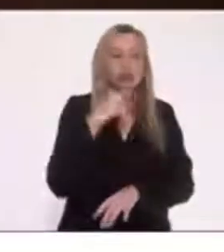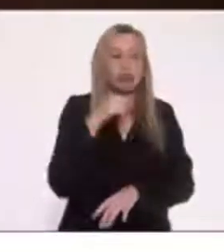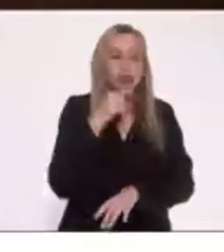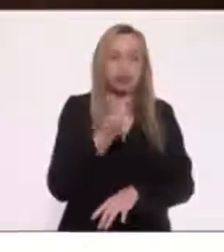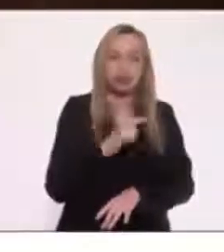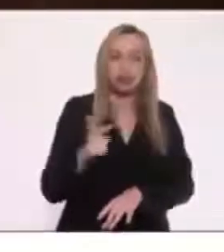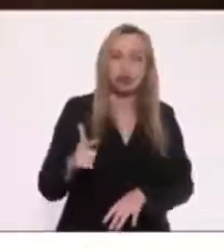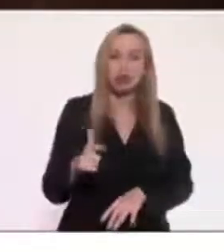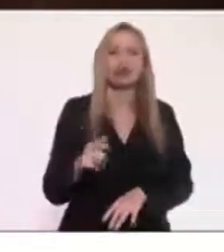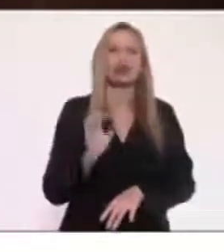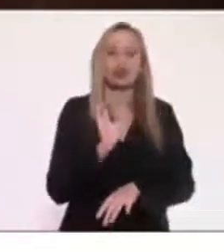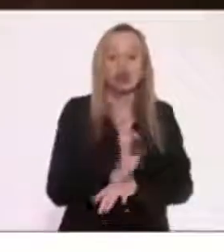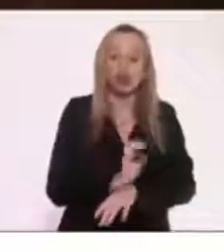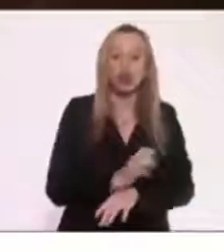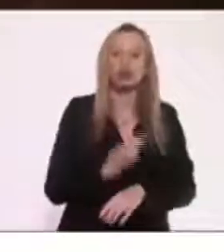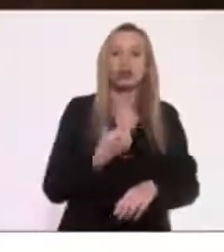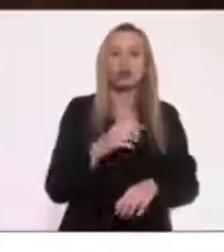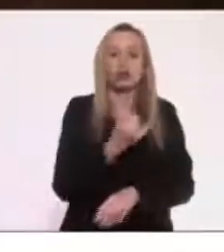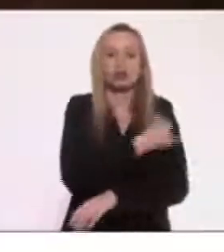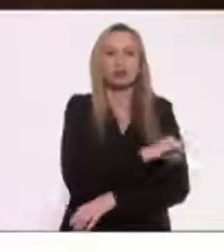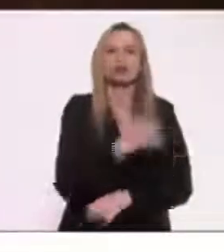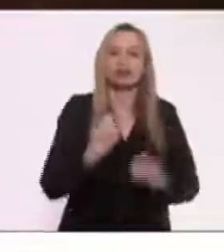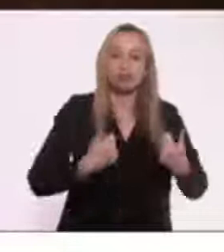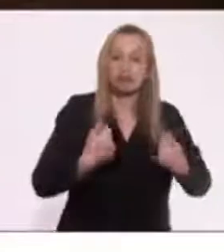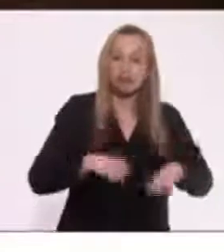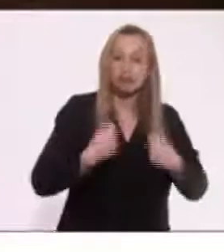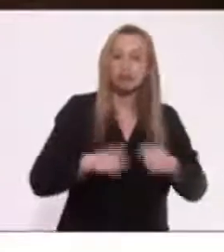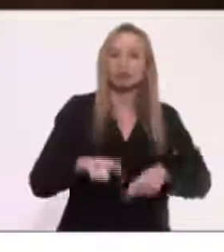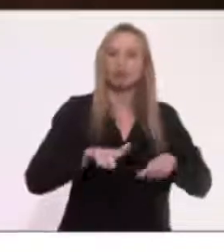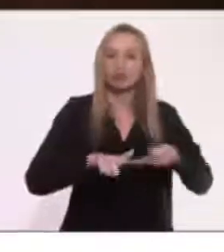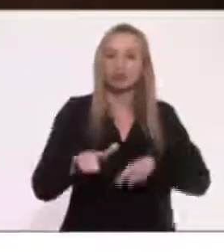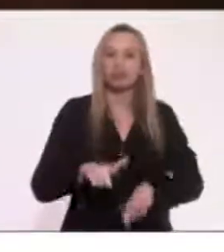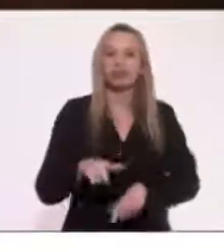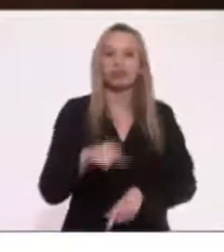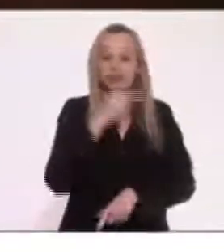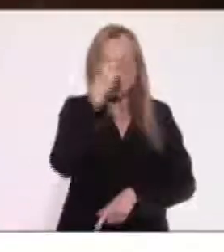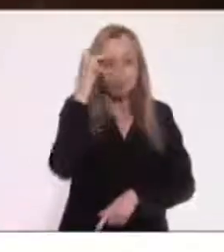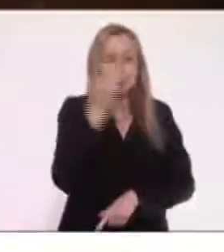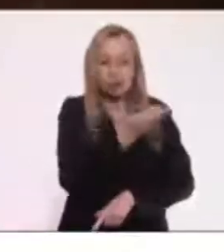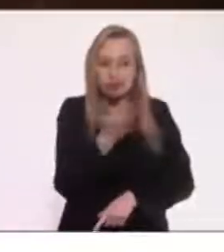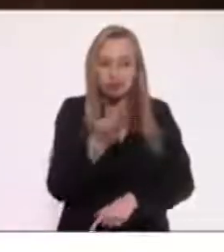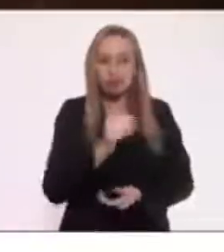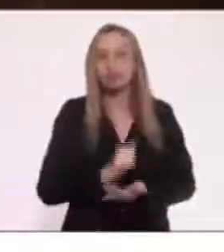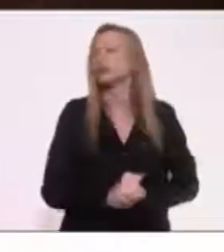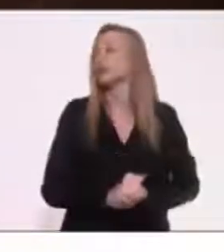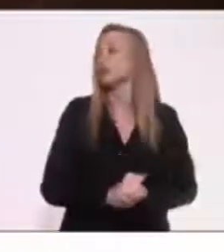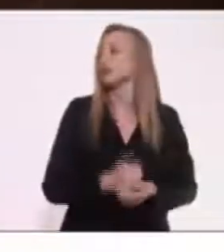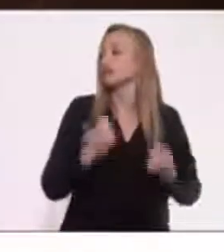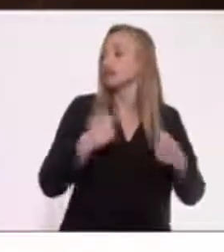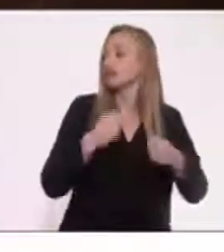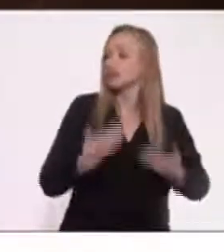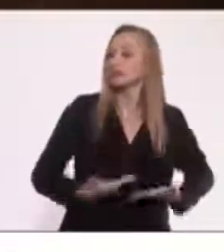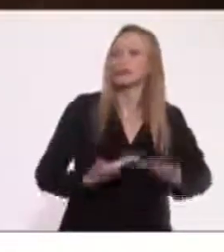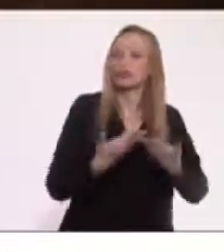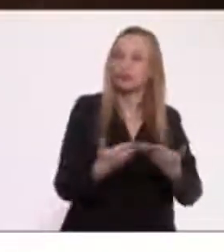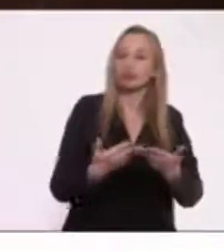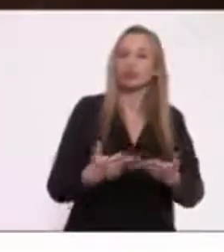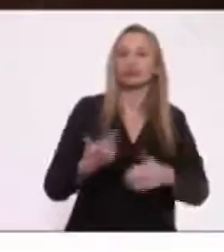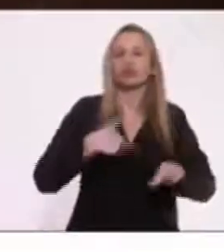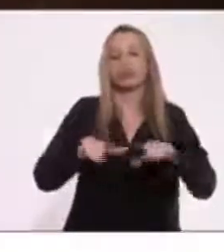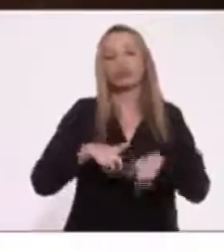Janeiro precisa do trabalho dessas pessoas. O Estado do Rio de Janeiro precisa oferecer um serviço de